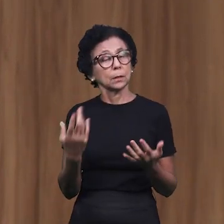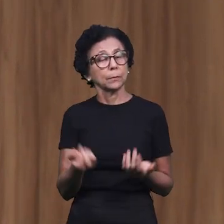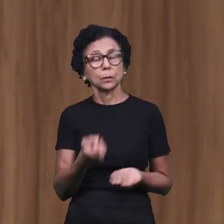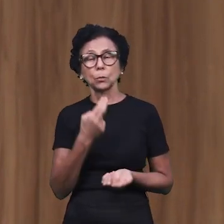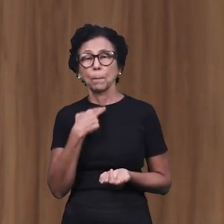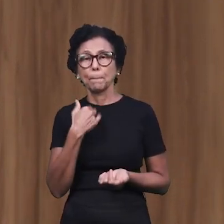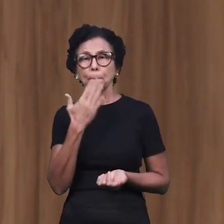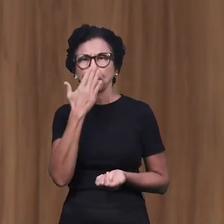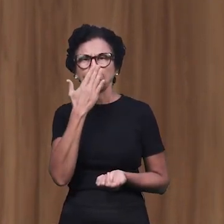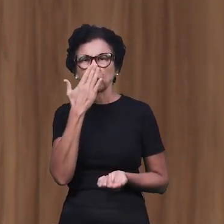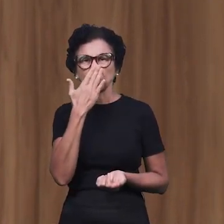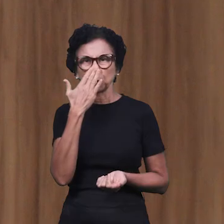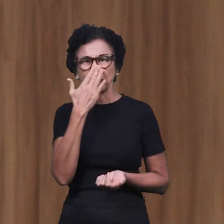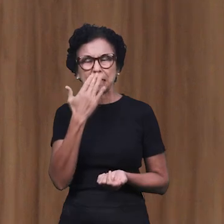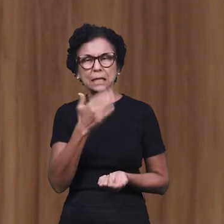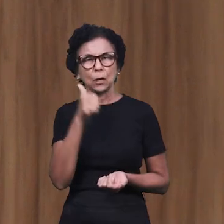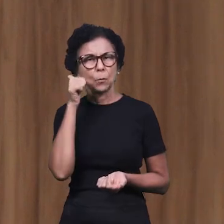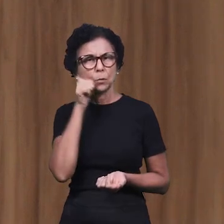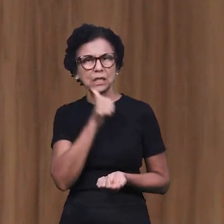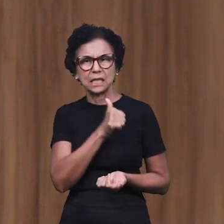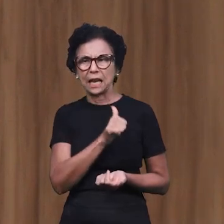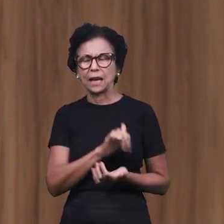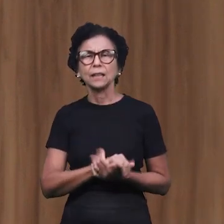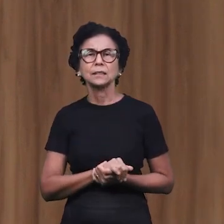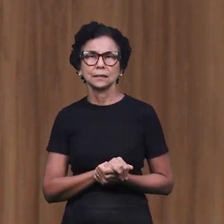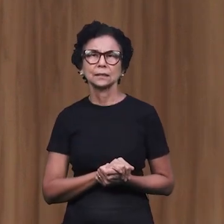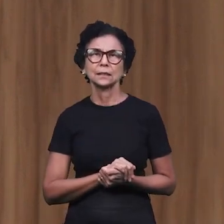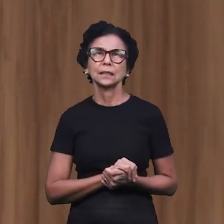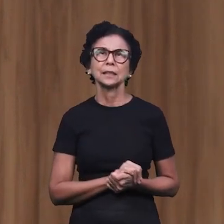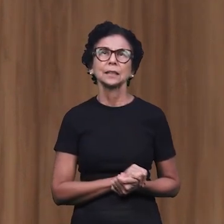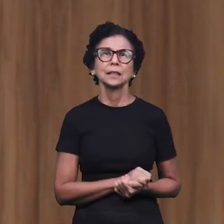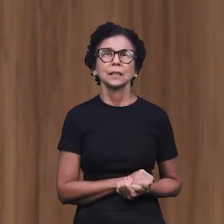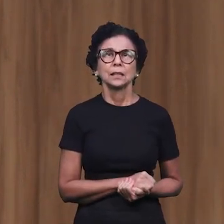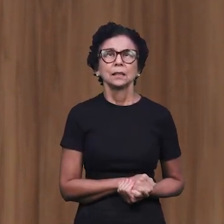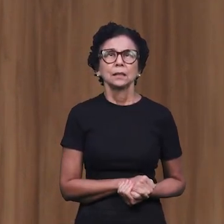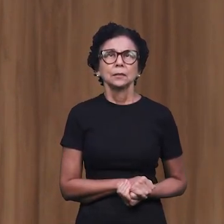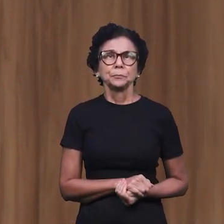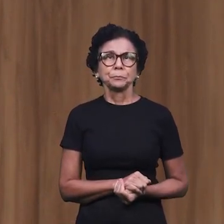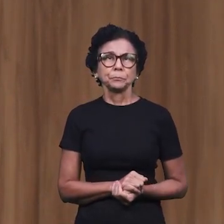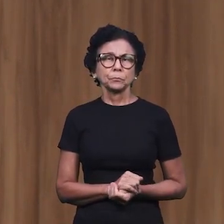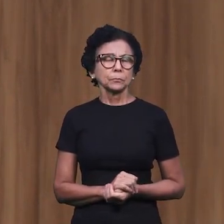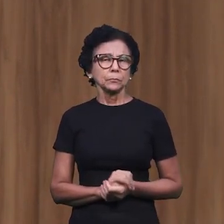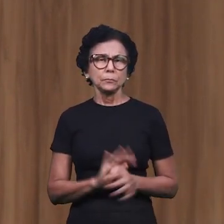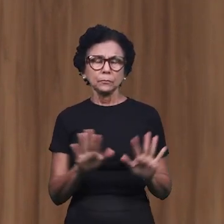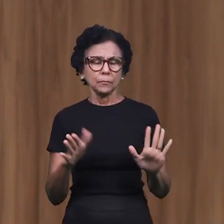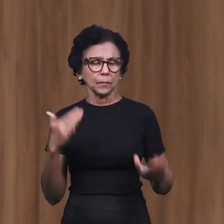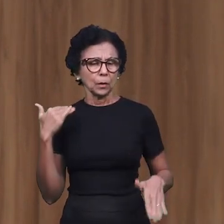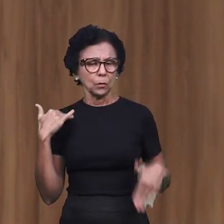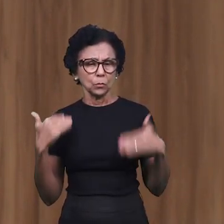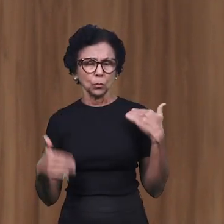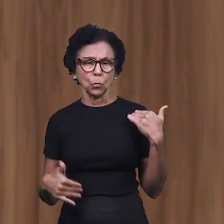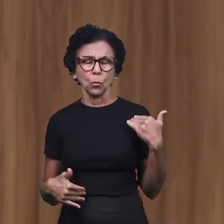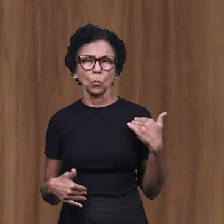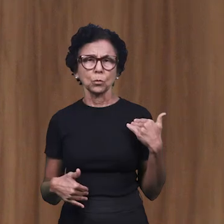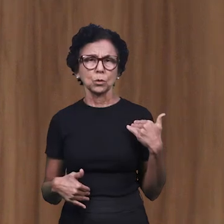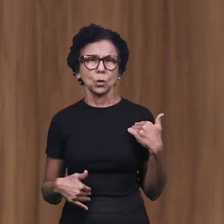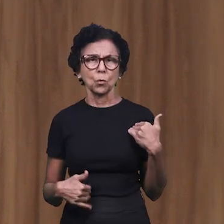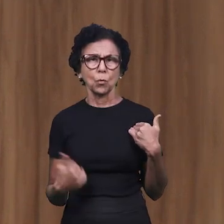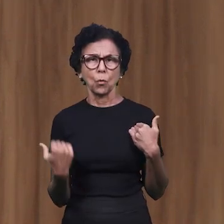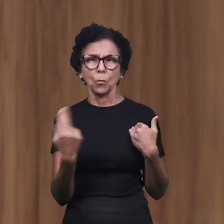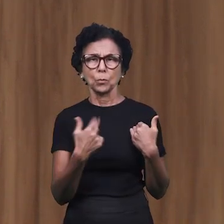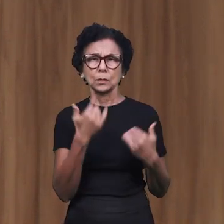prostituição, preços, vis, né? Em relação ao seu próprio corpo, prostituição, isso não